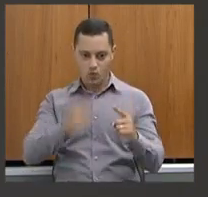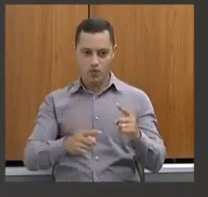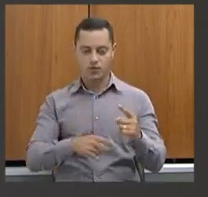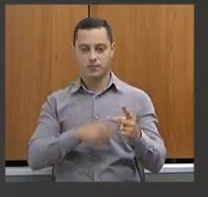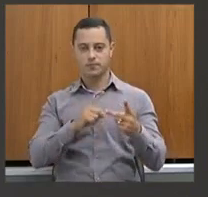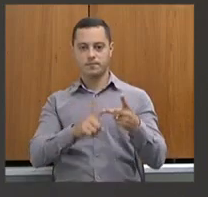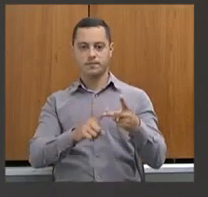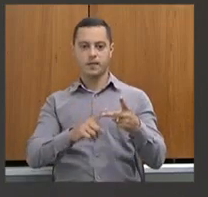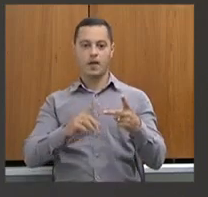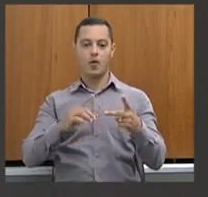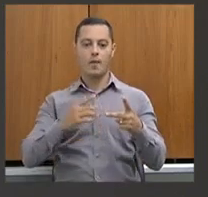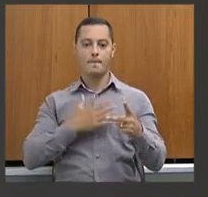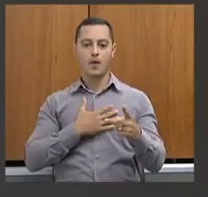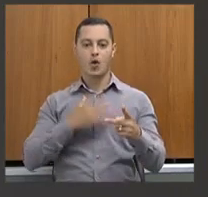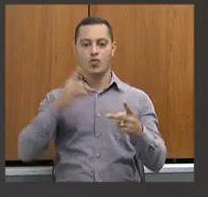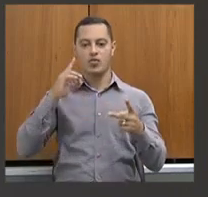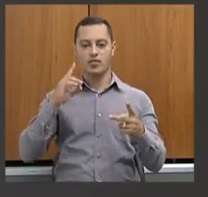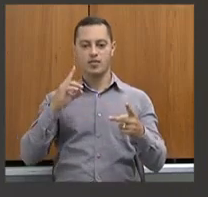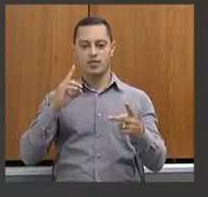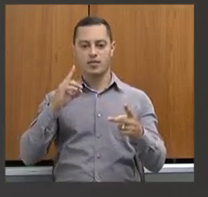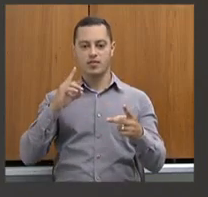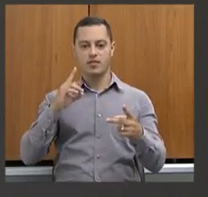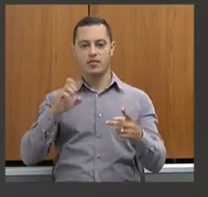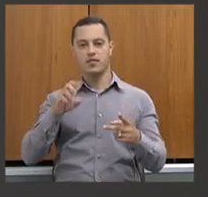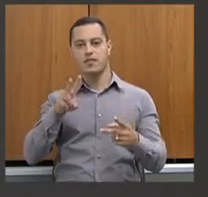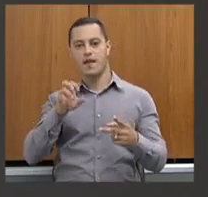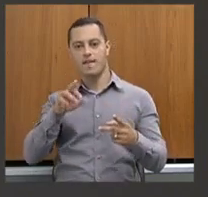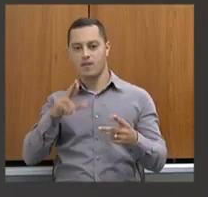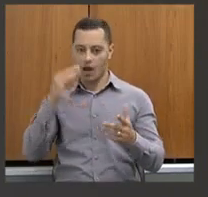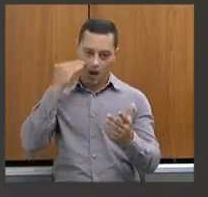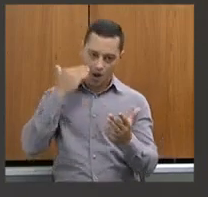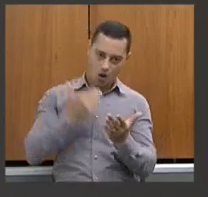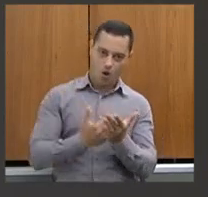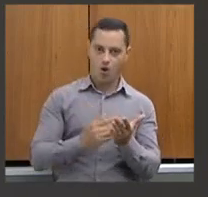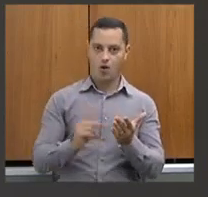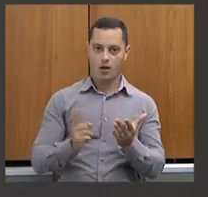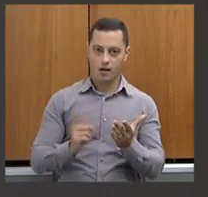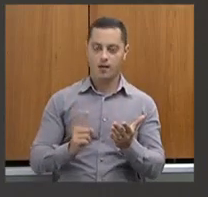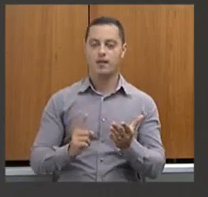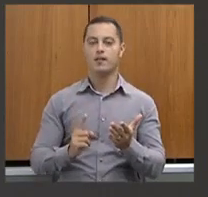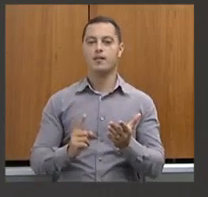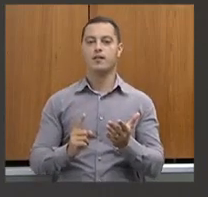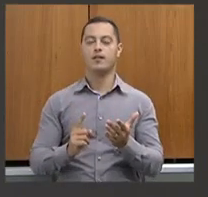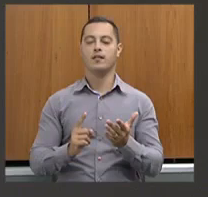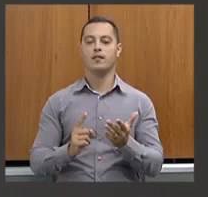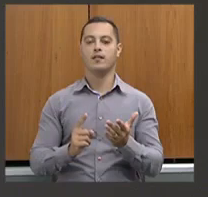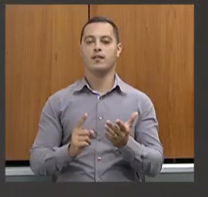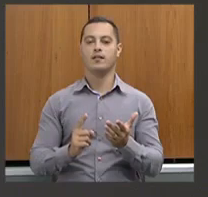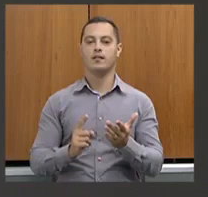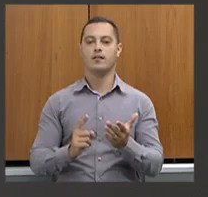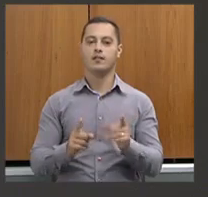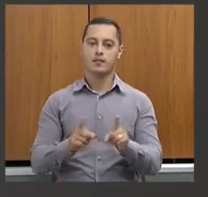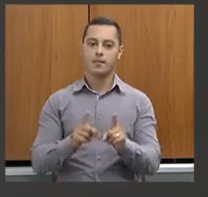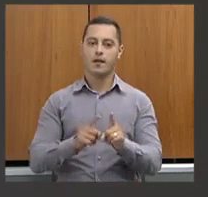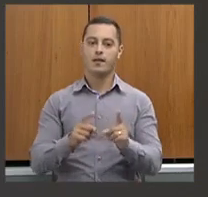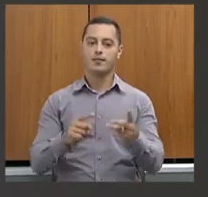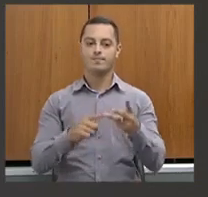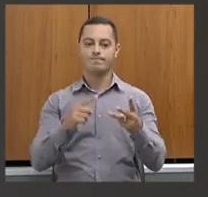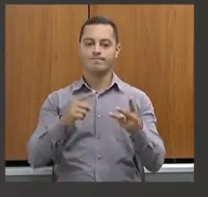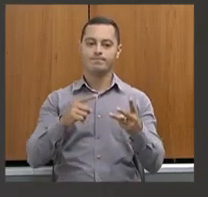cumprimento dos deveres do cargo e proceder de modo incompatível com a honra e dignidade e decoro de suas funções